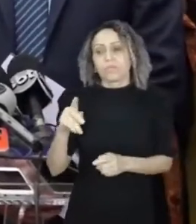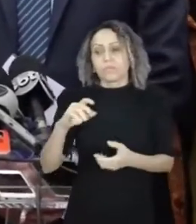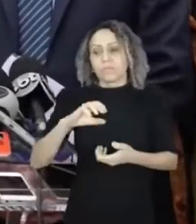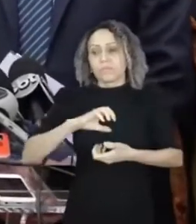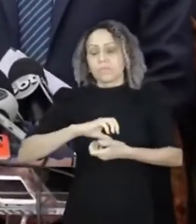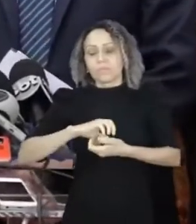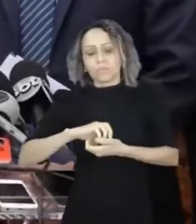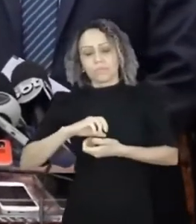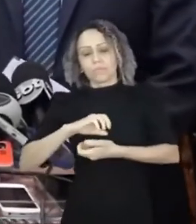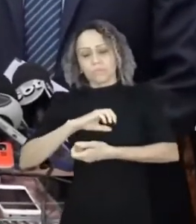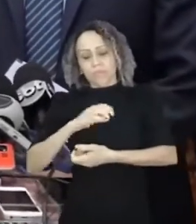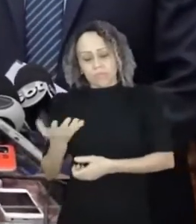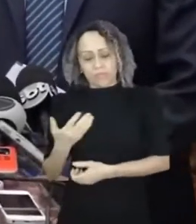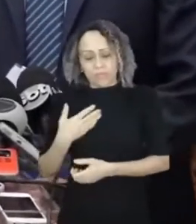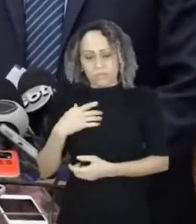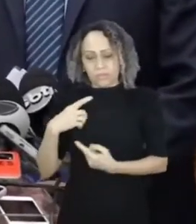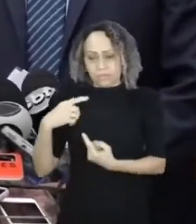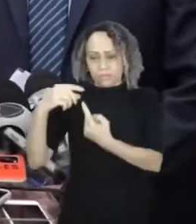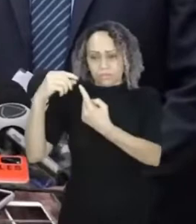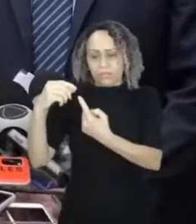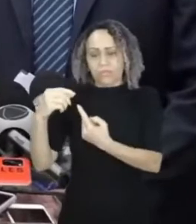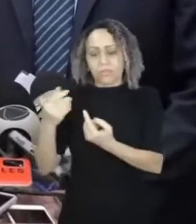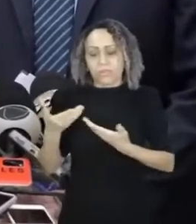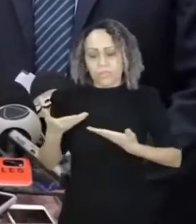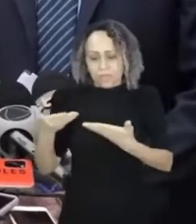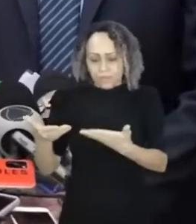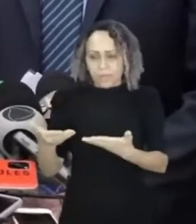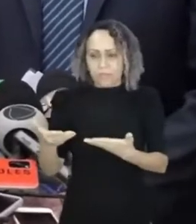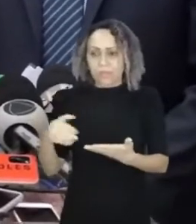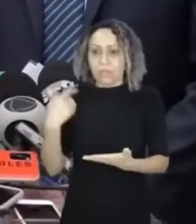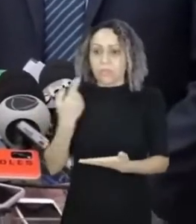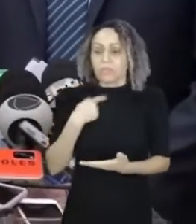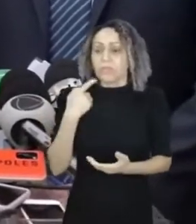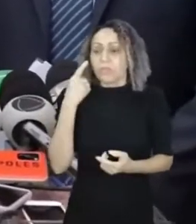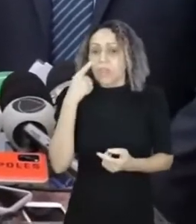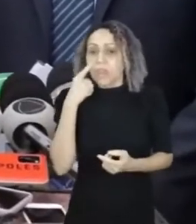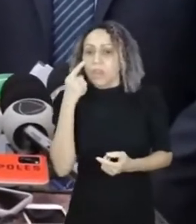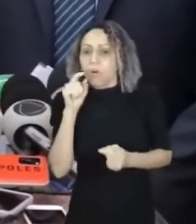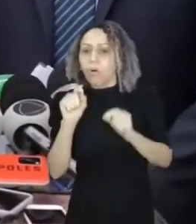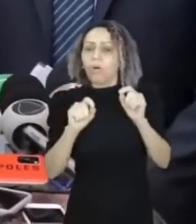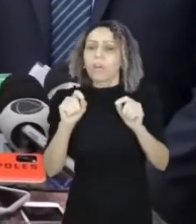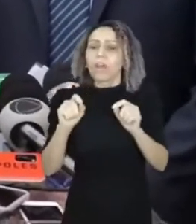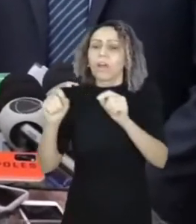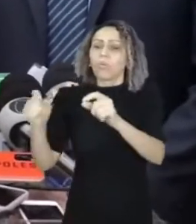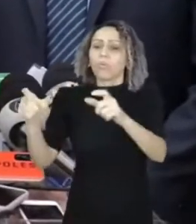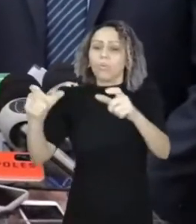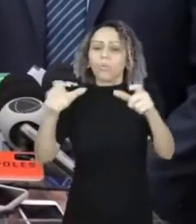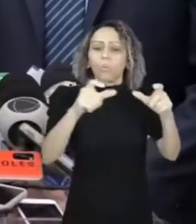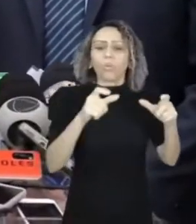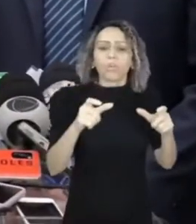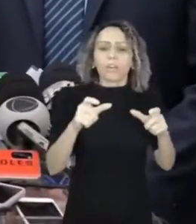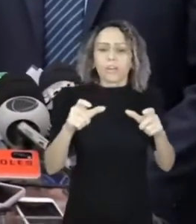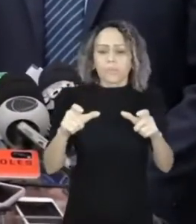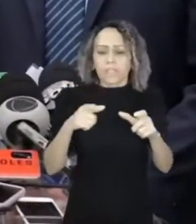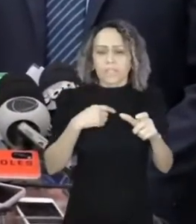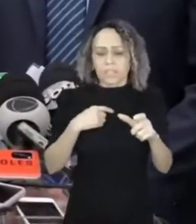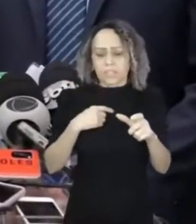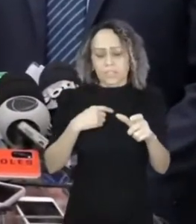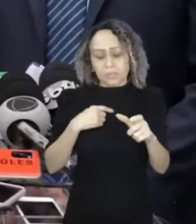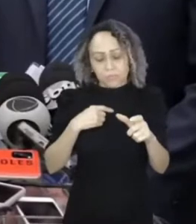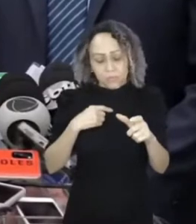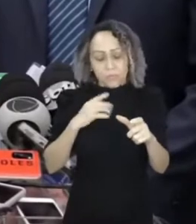equipe do Banco do Brasil, e viemos olhar as instalações, para a gente colocar a equipe de transição. Eles já